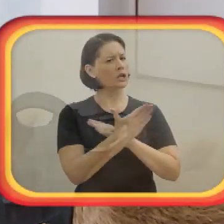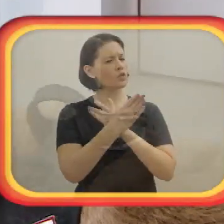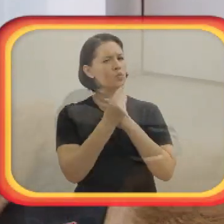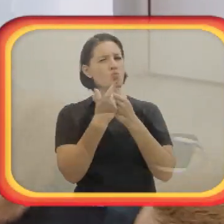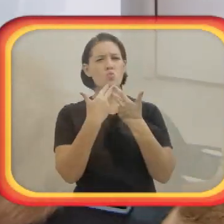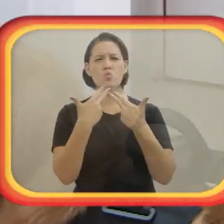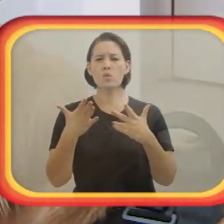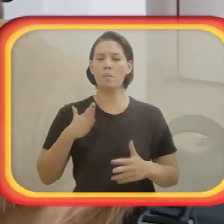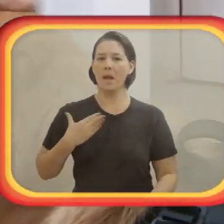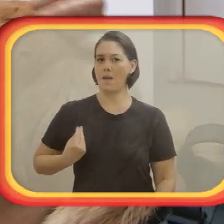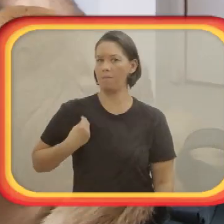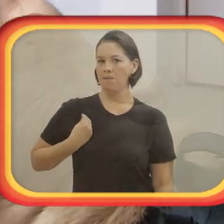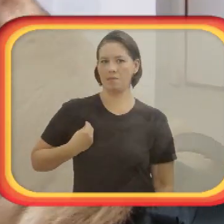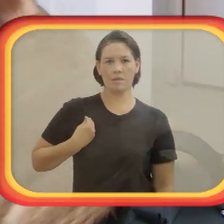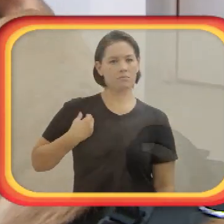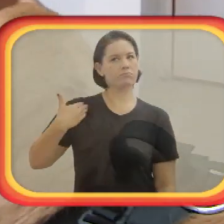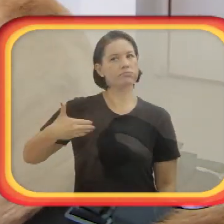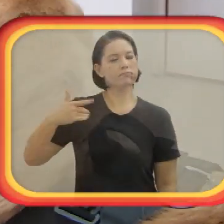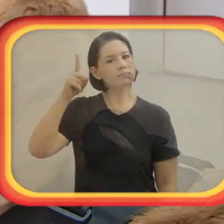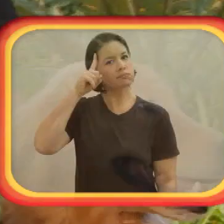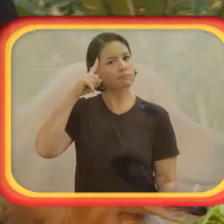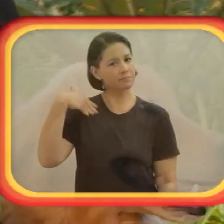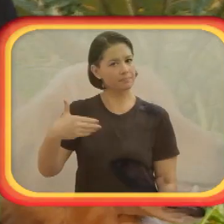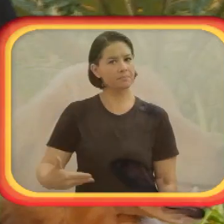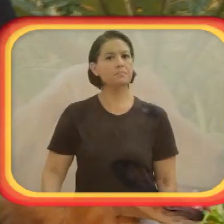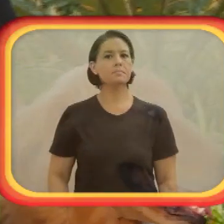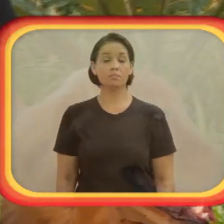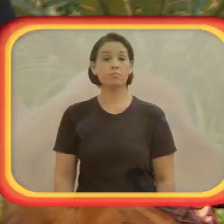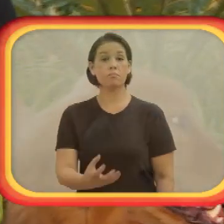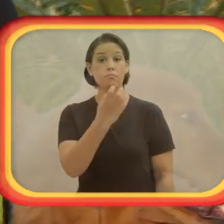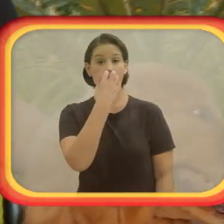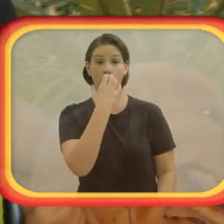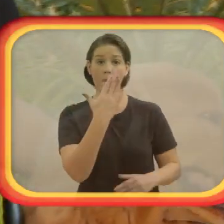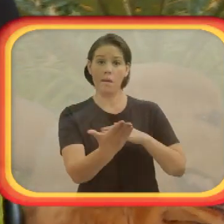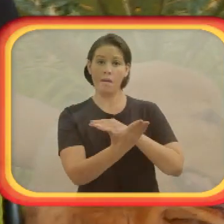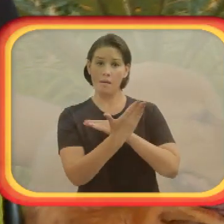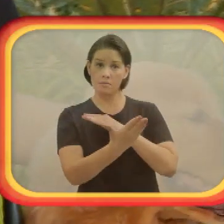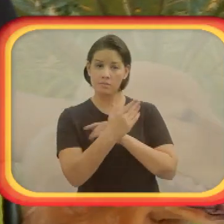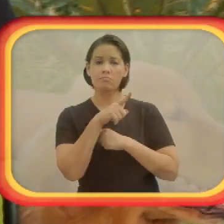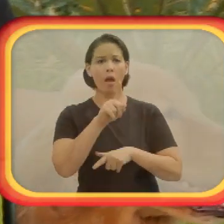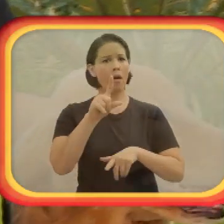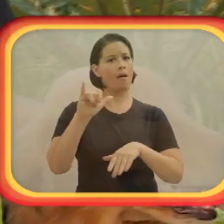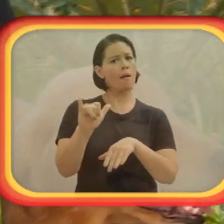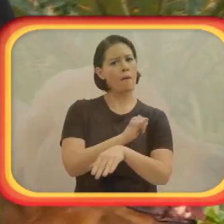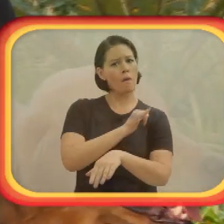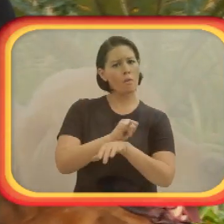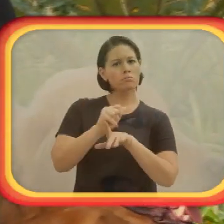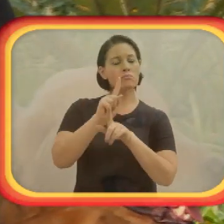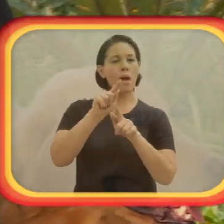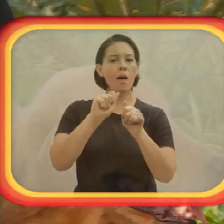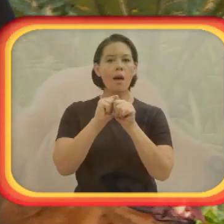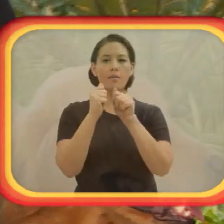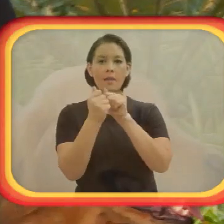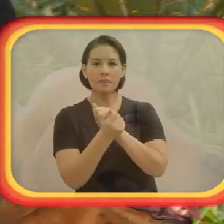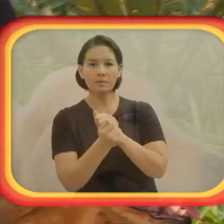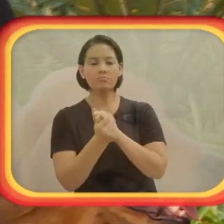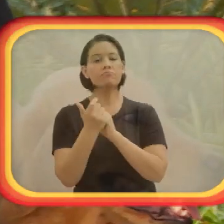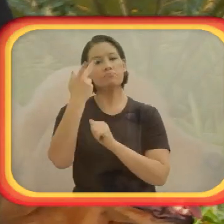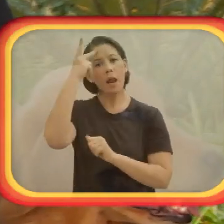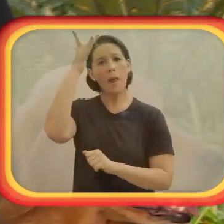Isso facilita bastante minha vida. O cão de assistência é um recurso, né? É uma adaptação